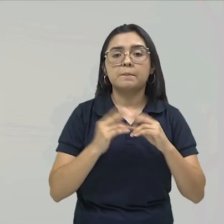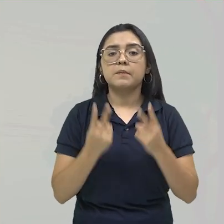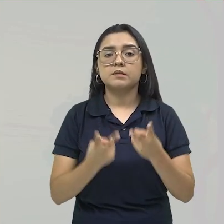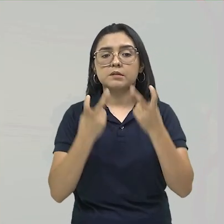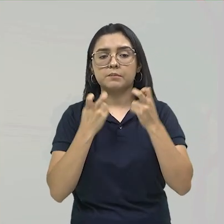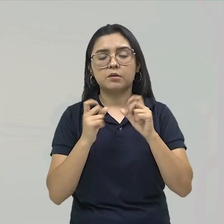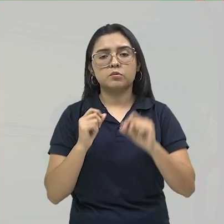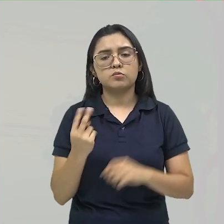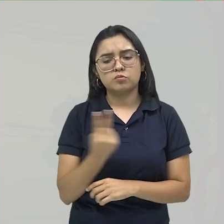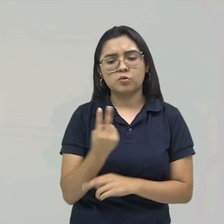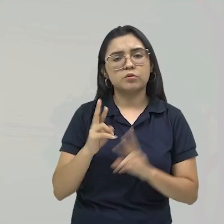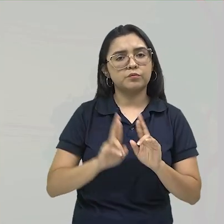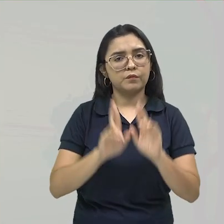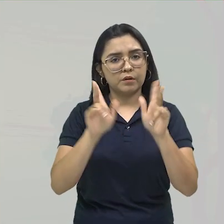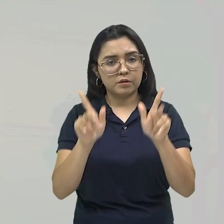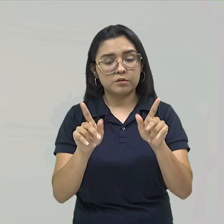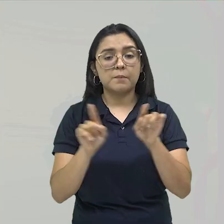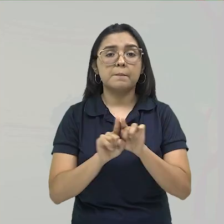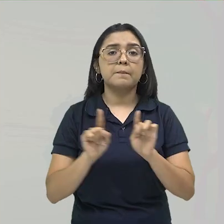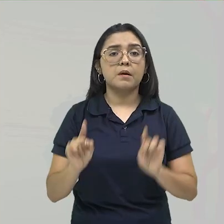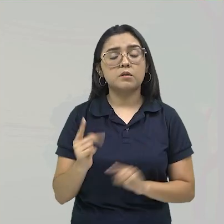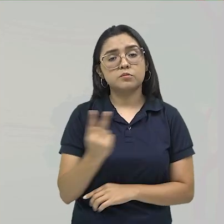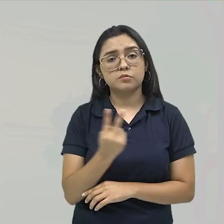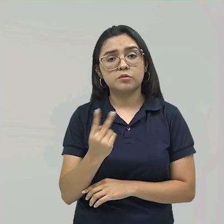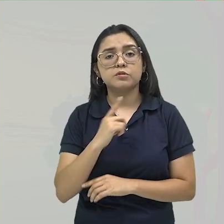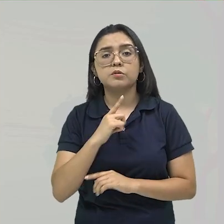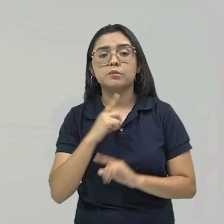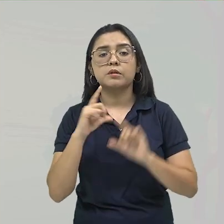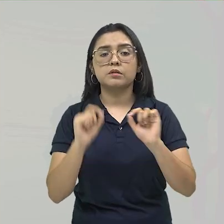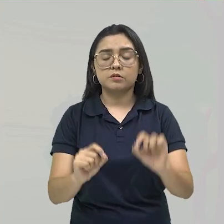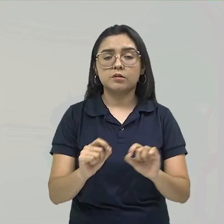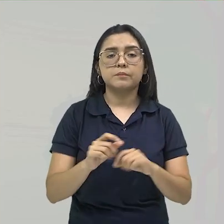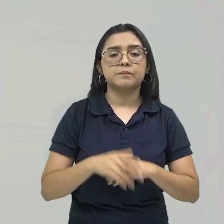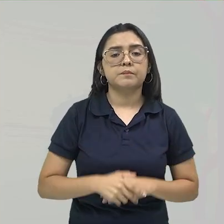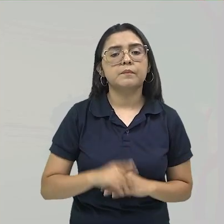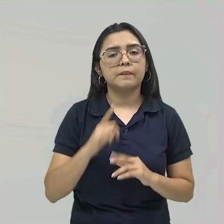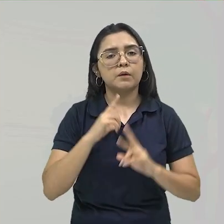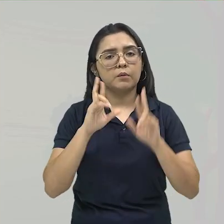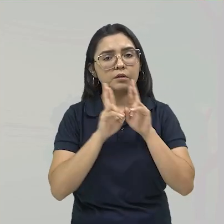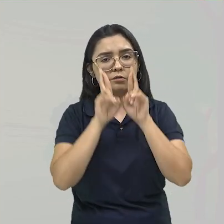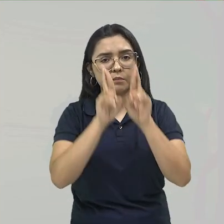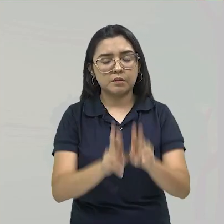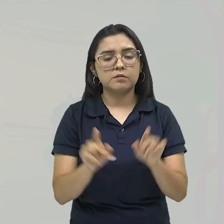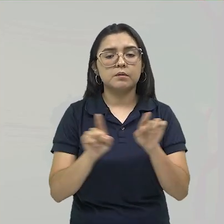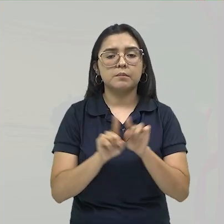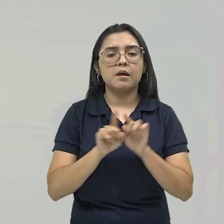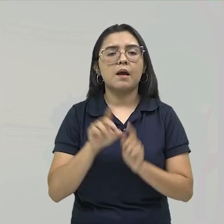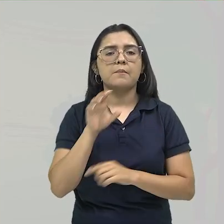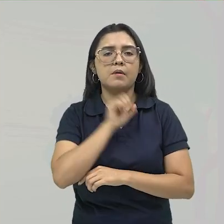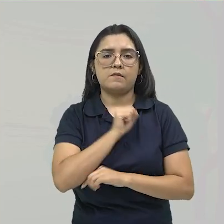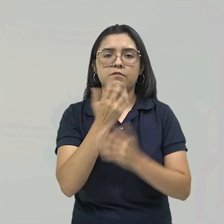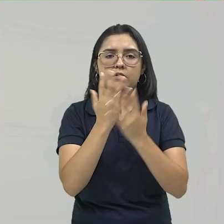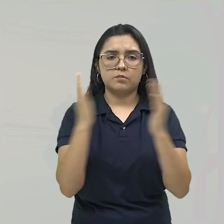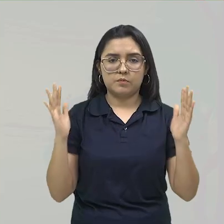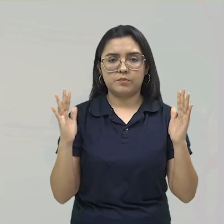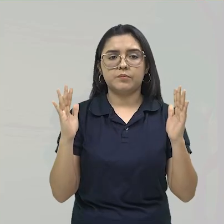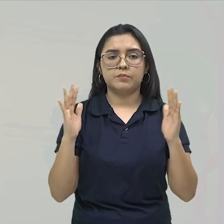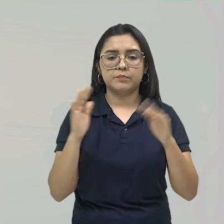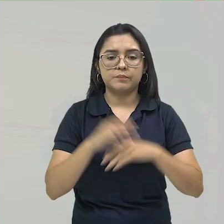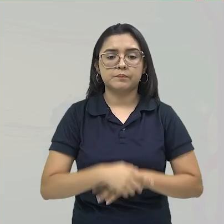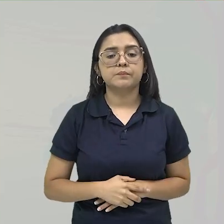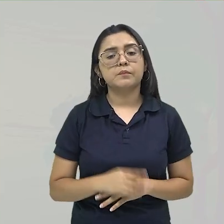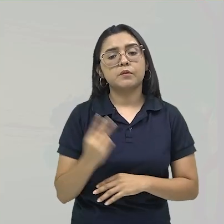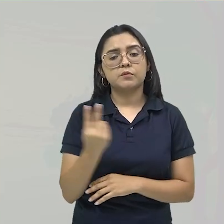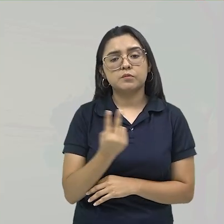apesar das diferenças, ambos compartilhavam um profundo respeito e amor pela natureza.